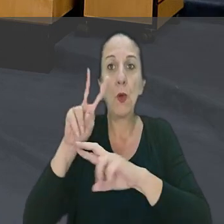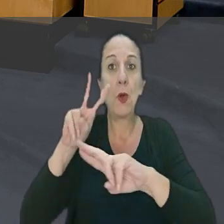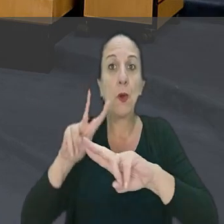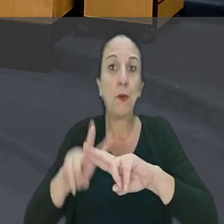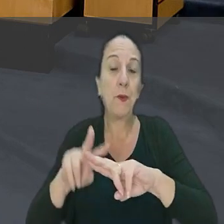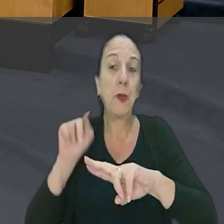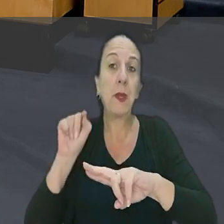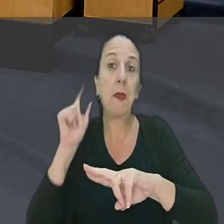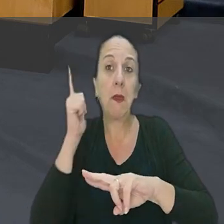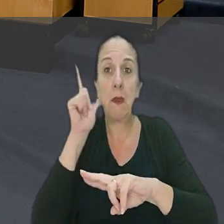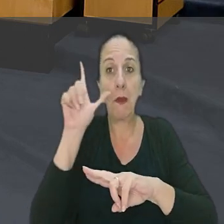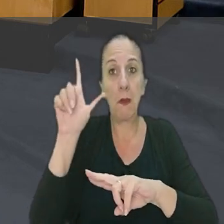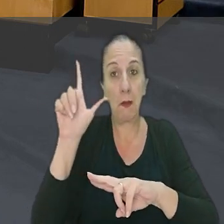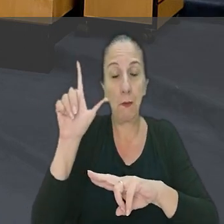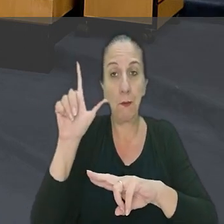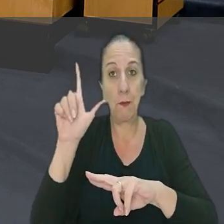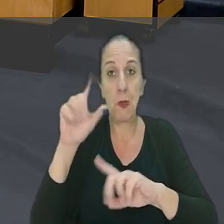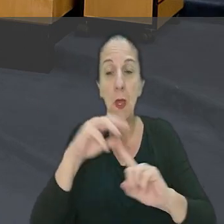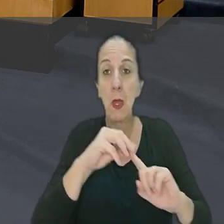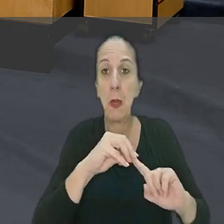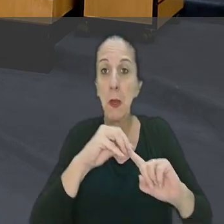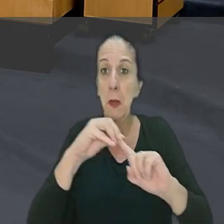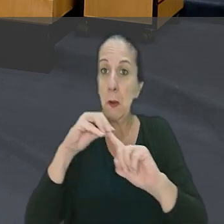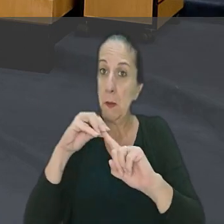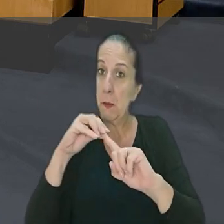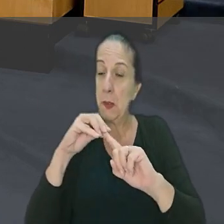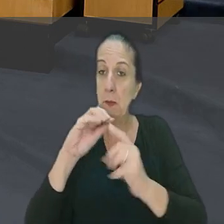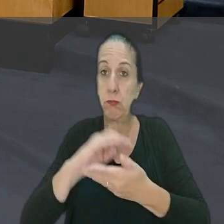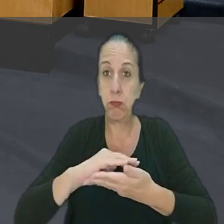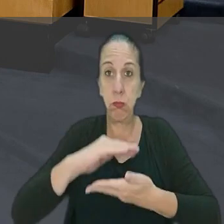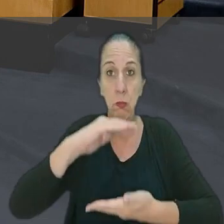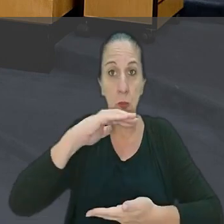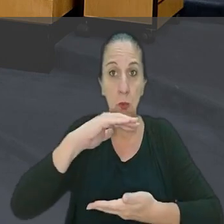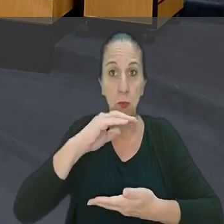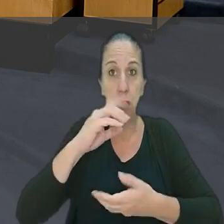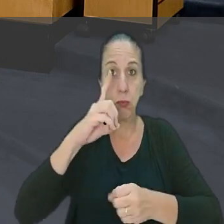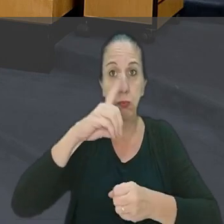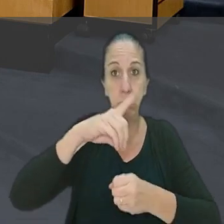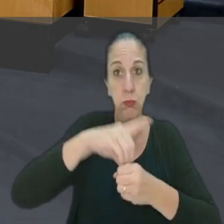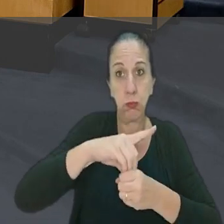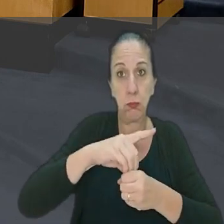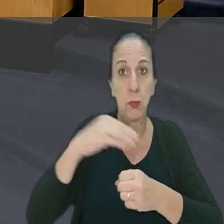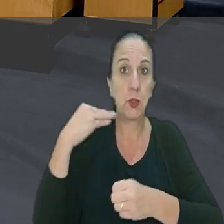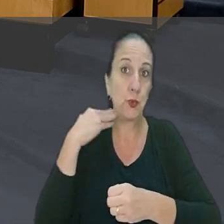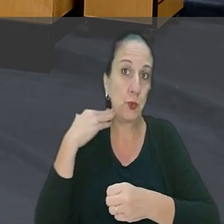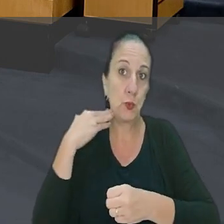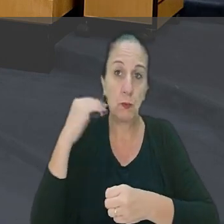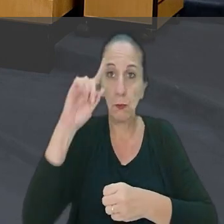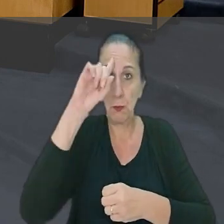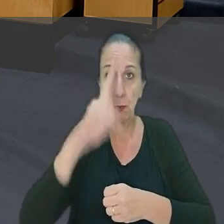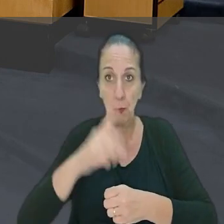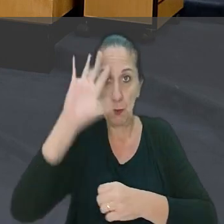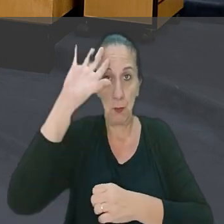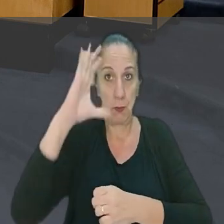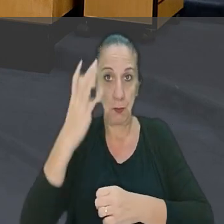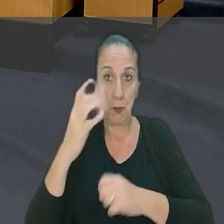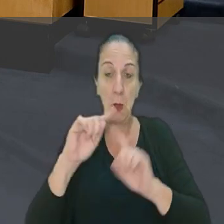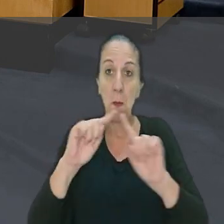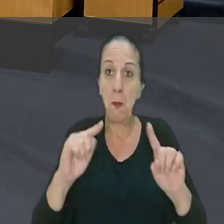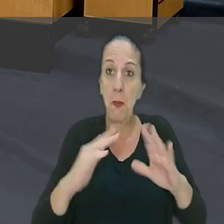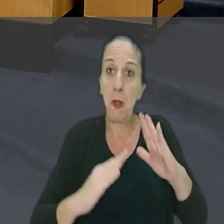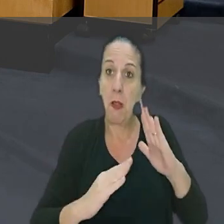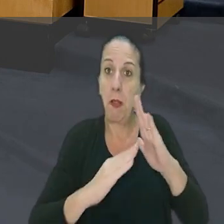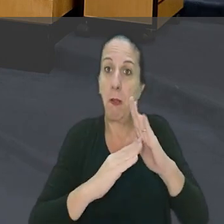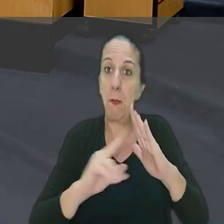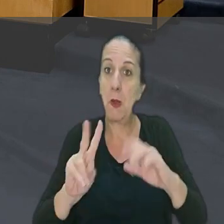o valor fica com a parte vencedora. Em princípio, o montante a ser depositado é determinado pelo juiz.